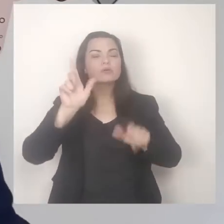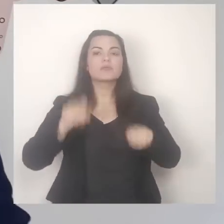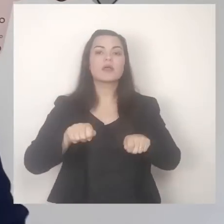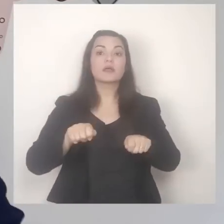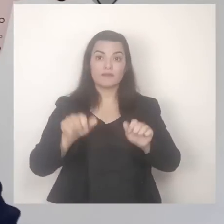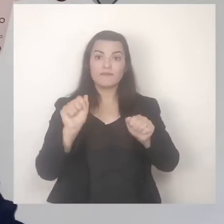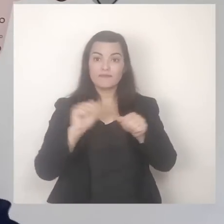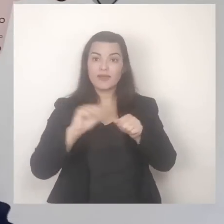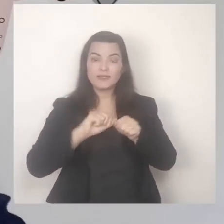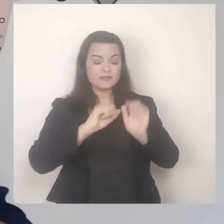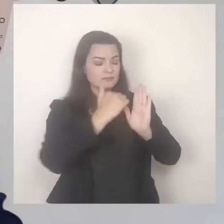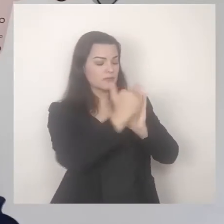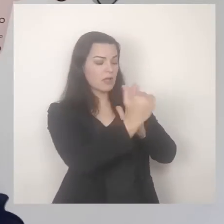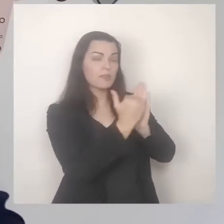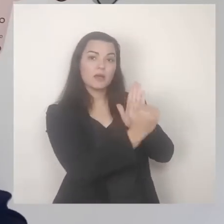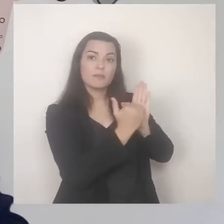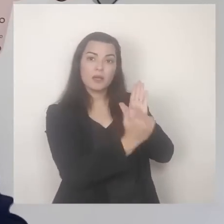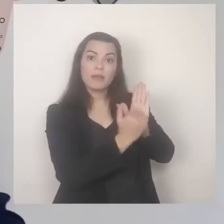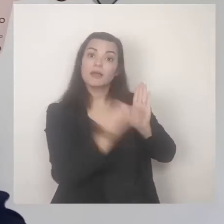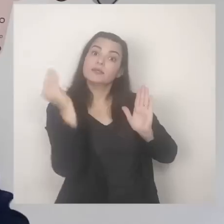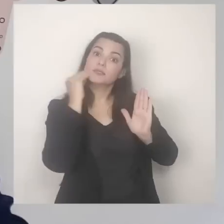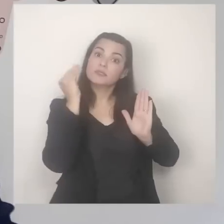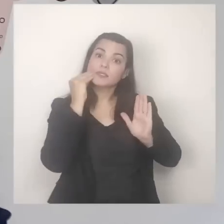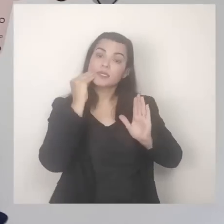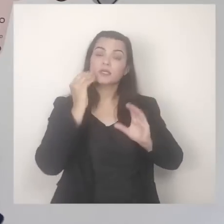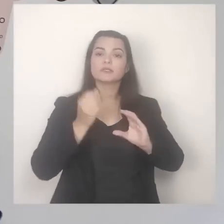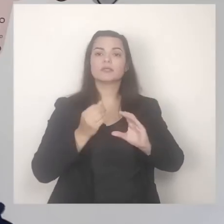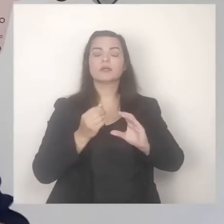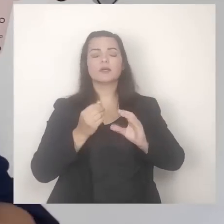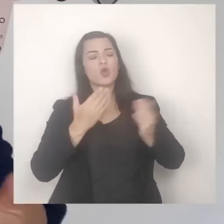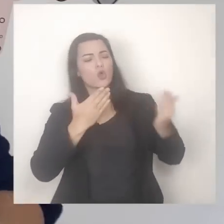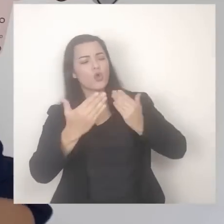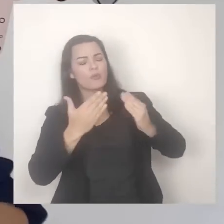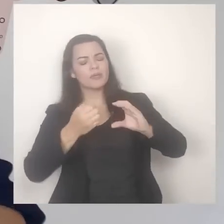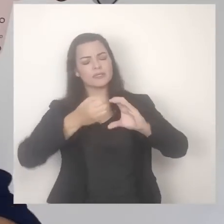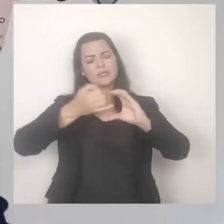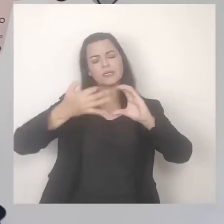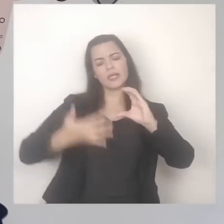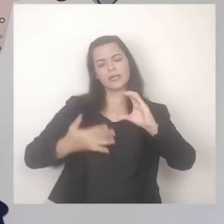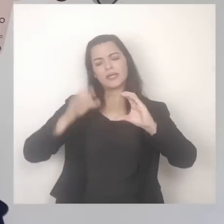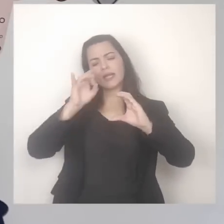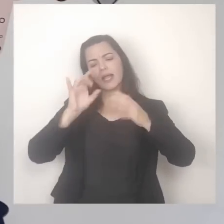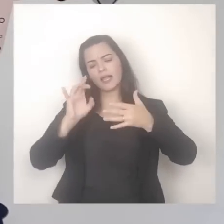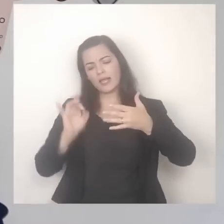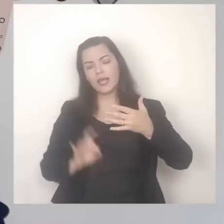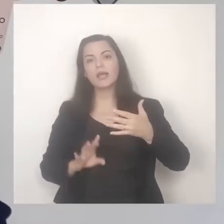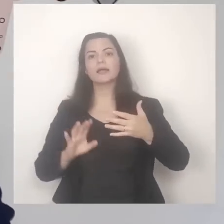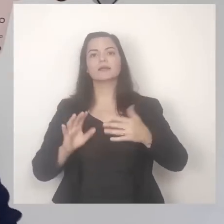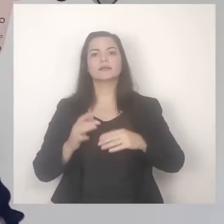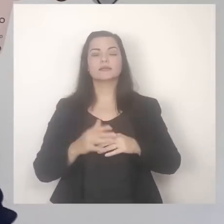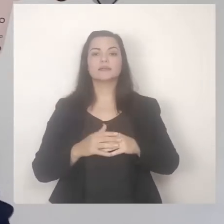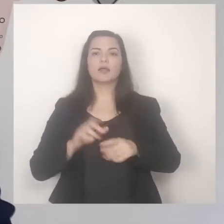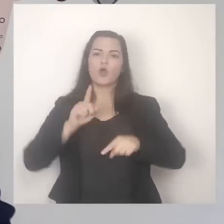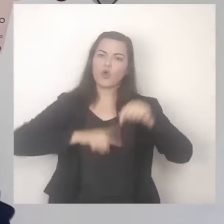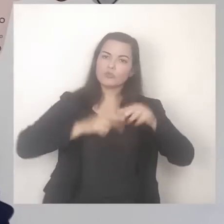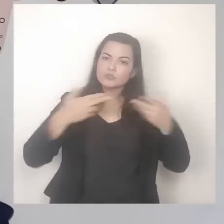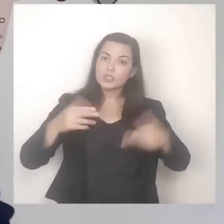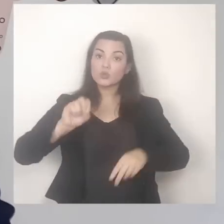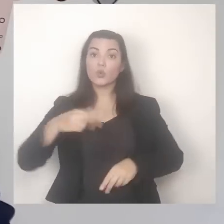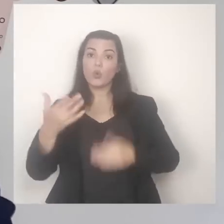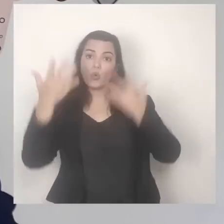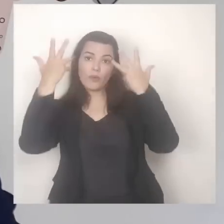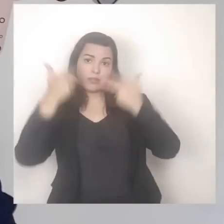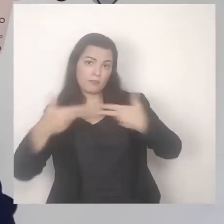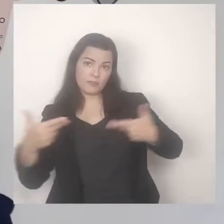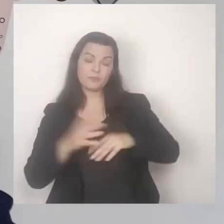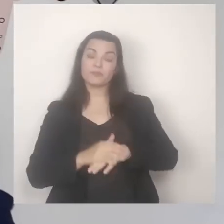vocês e tentem comparar a característica desses objetos ou desses seres vivos, tá bom? Então essa é a primeira